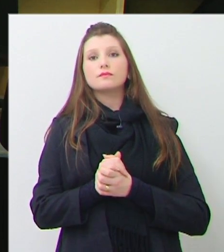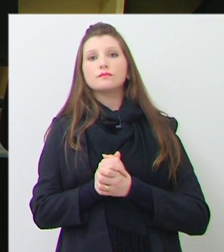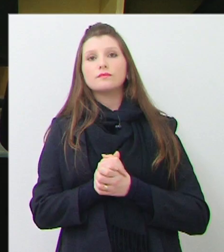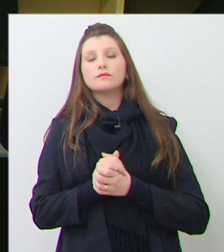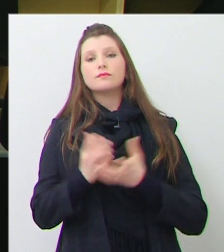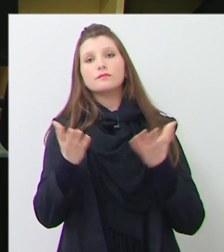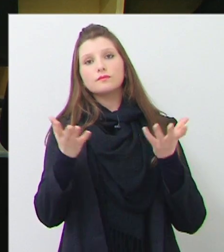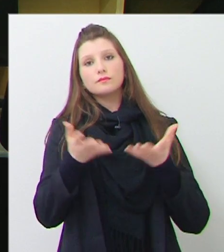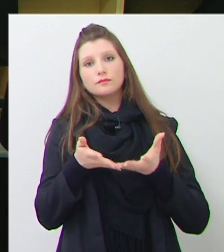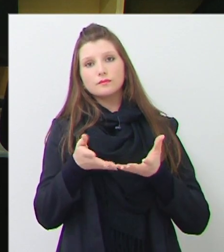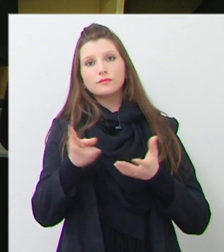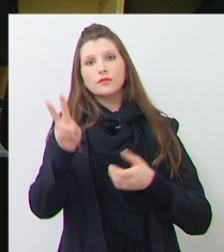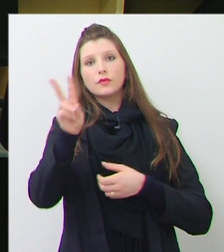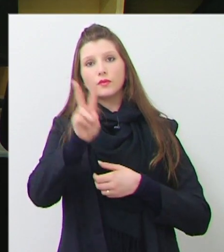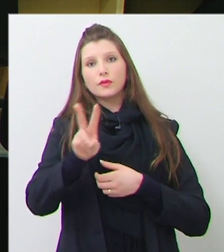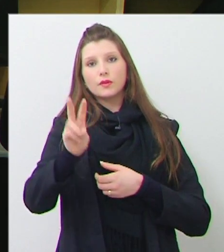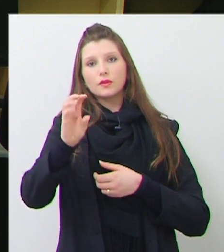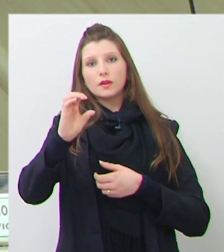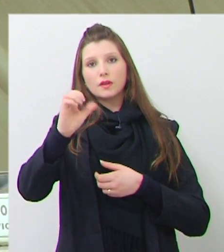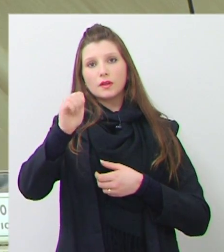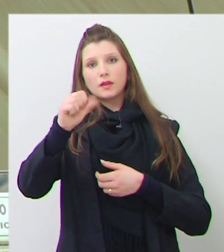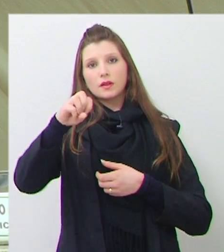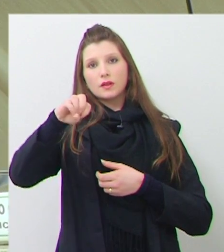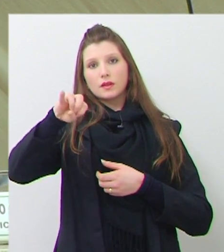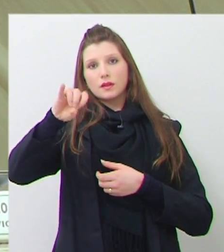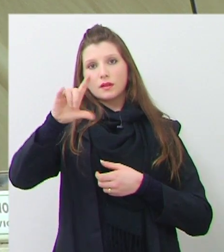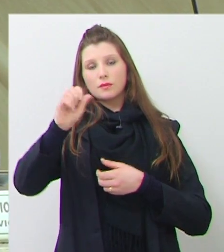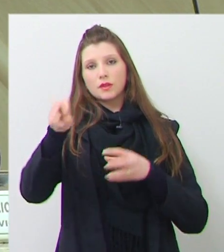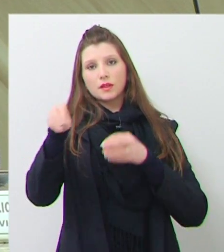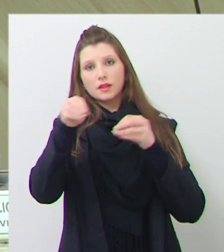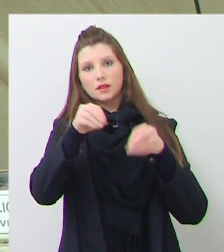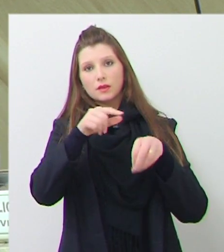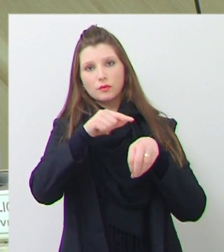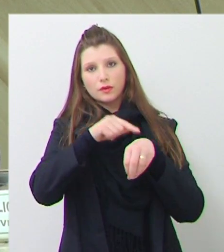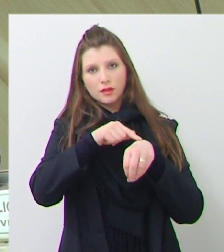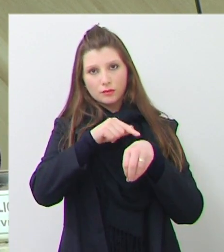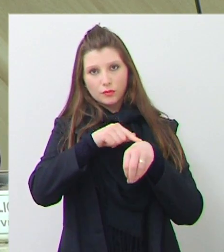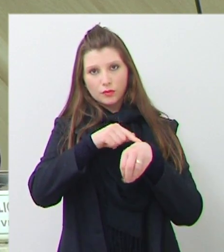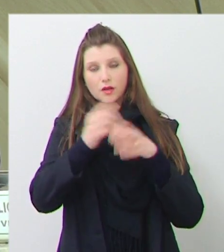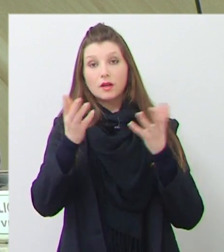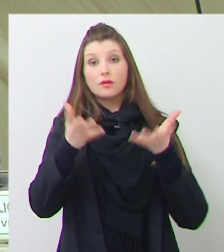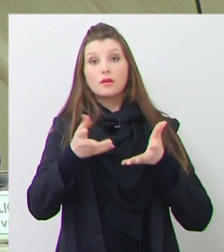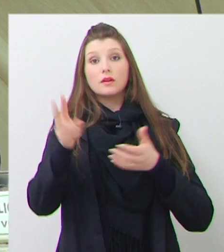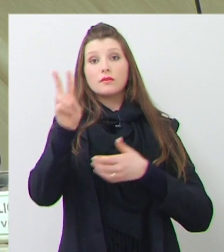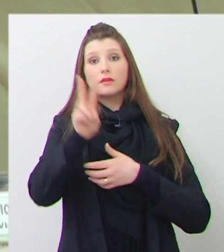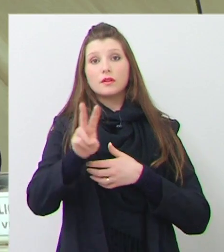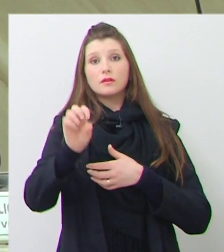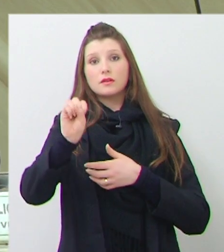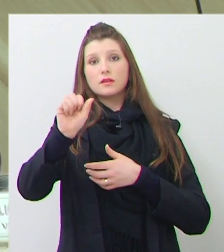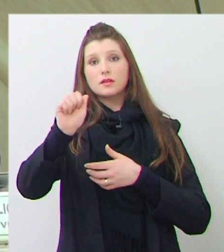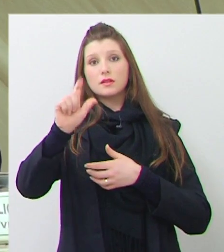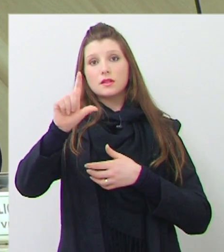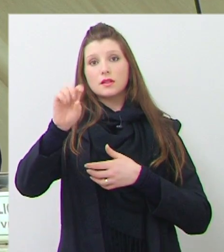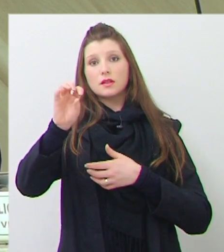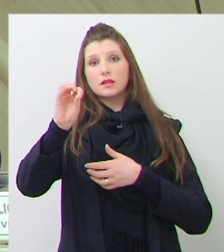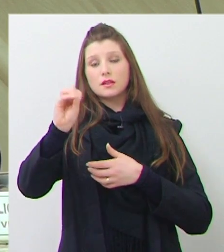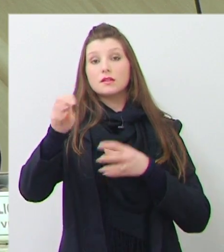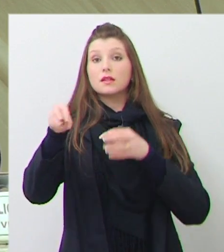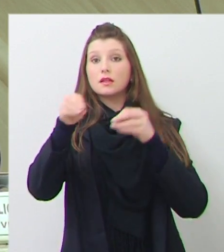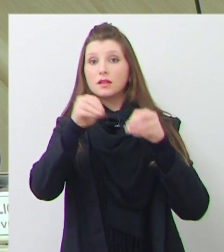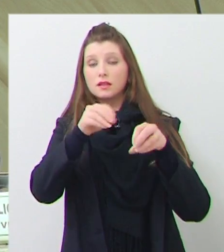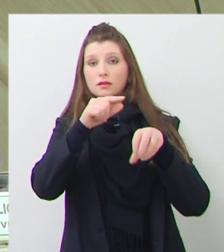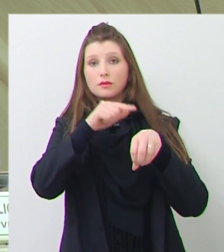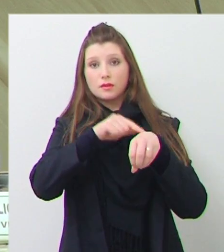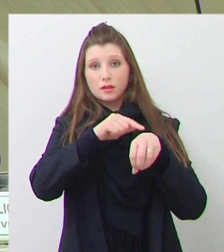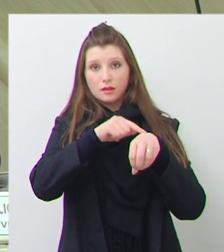Com a palavra, a vereadora Camila do Nascimento, declina do seu tempo. Com a palavra, o vereador Salésio Lima, declina